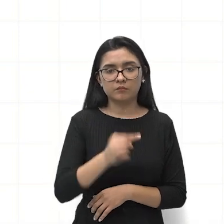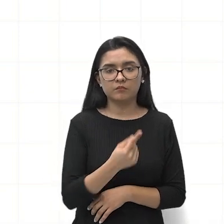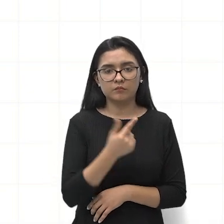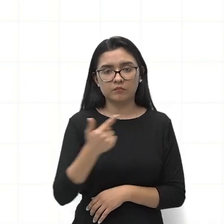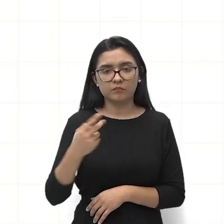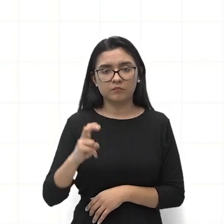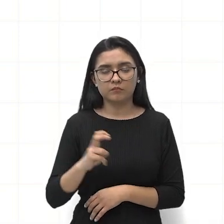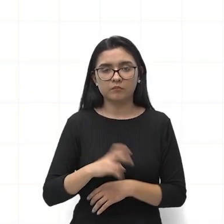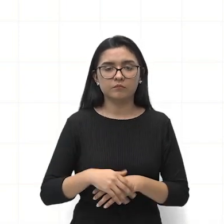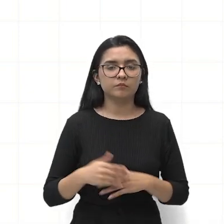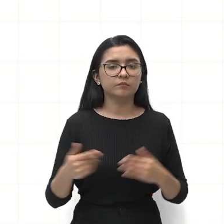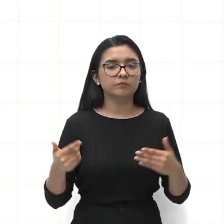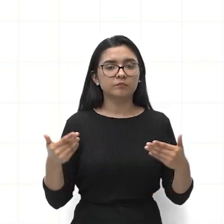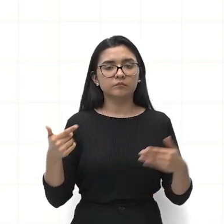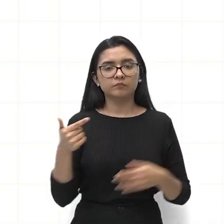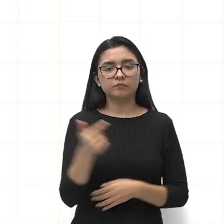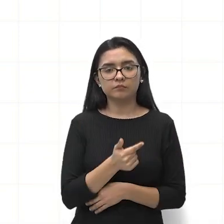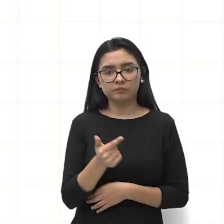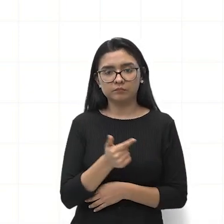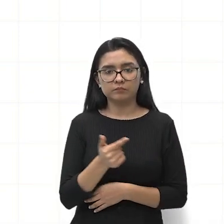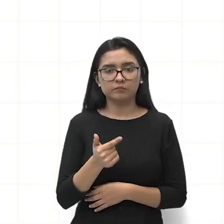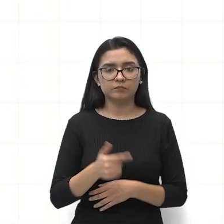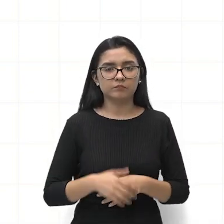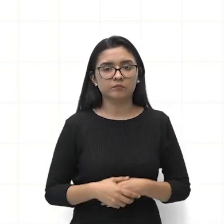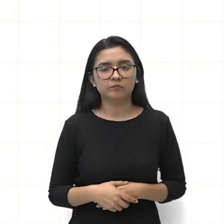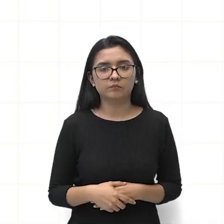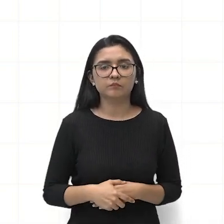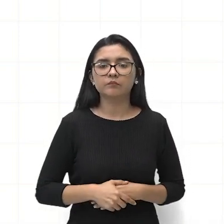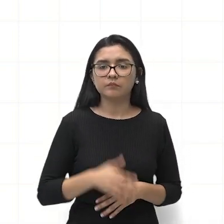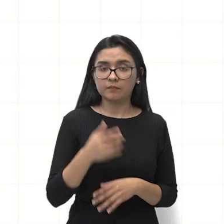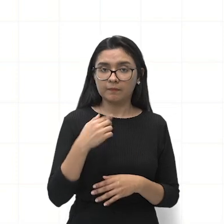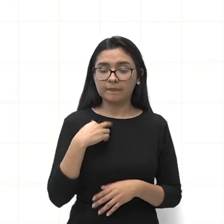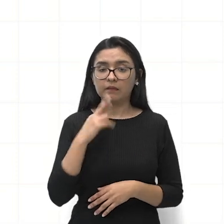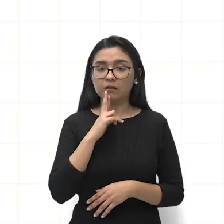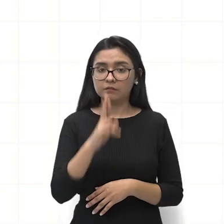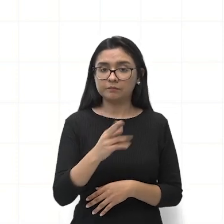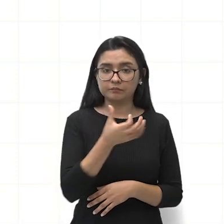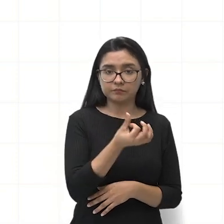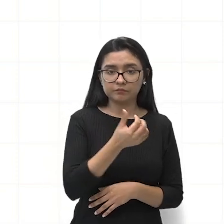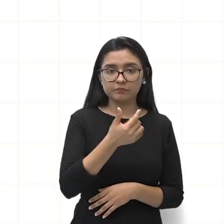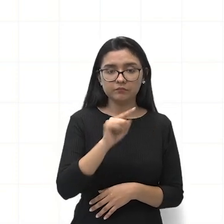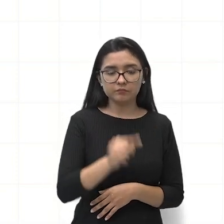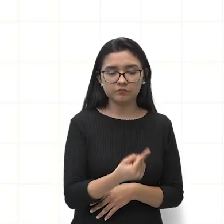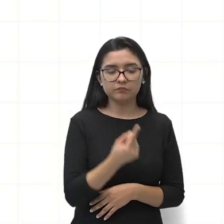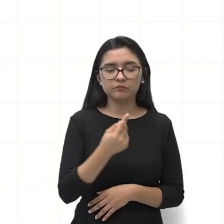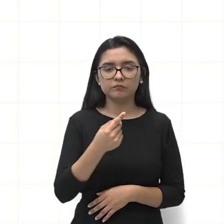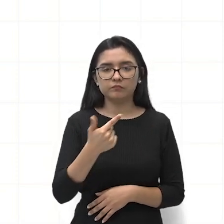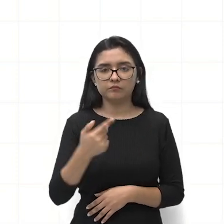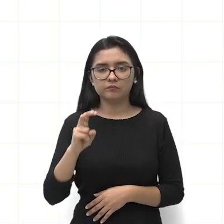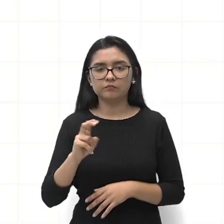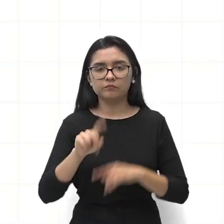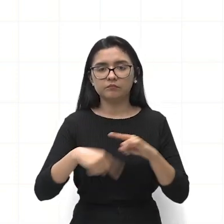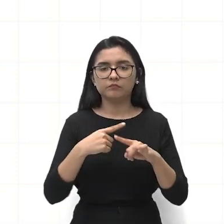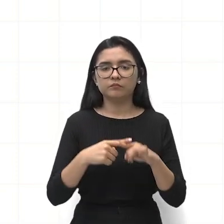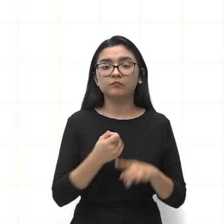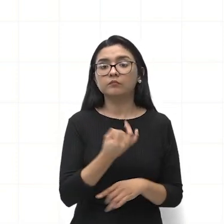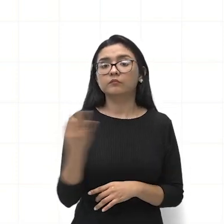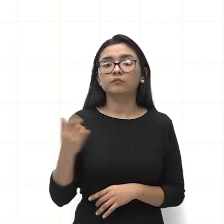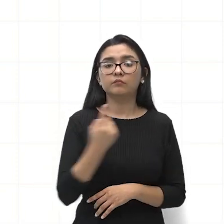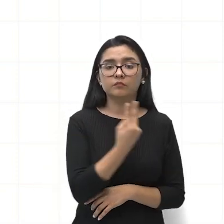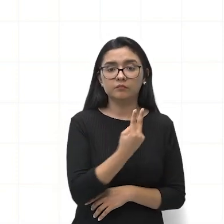6,25. Segundo passo, pega o resultado, 6,25, tá aqui, ó, e multiplica por